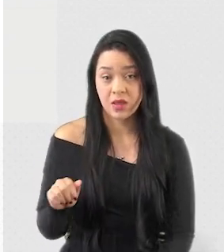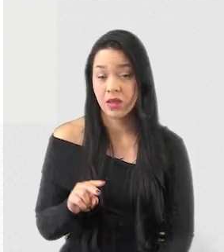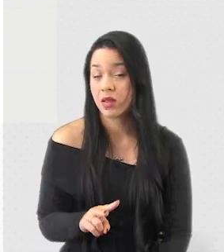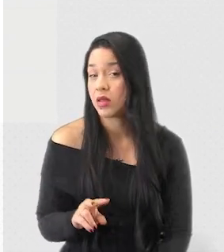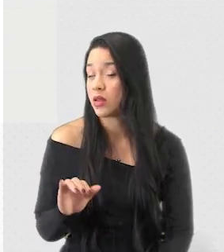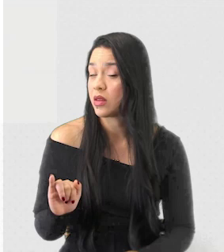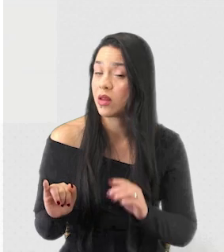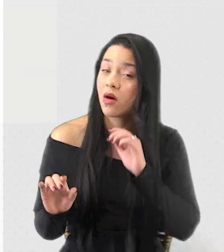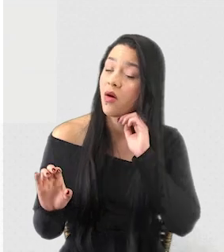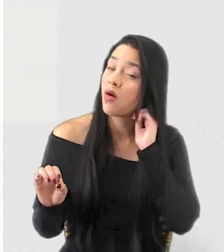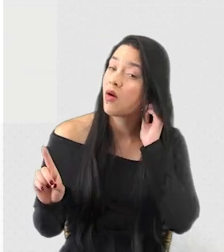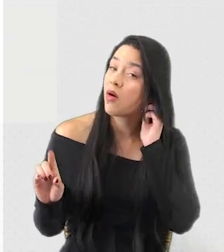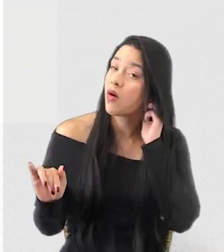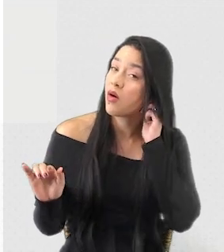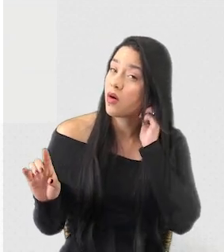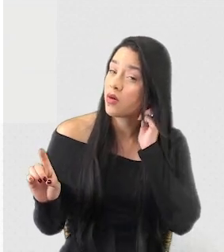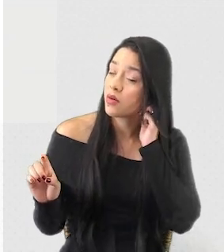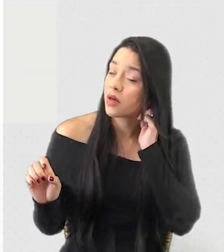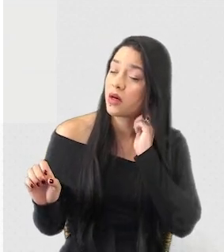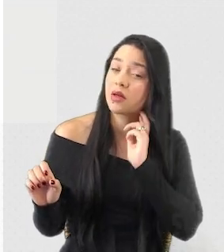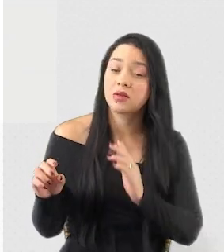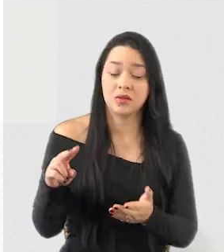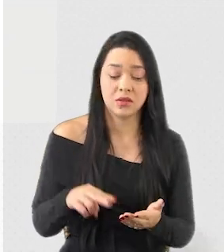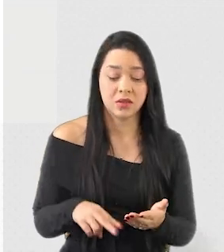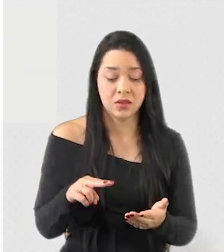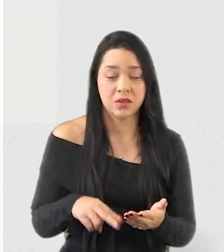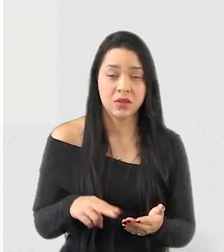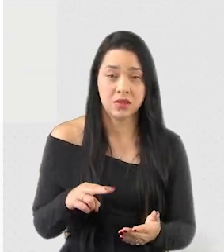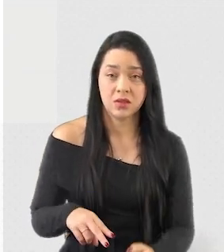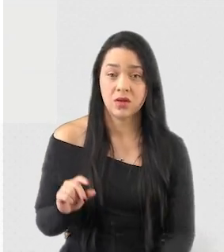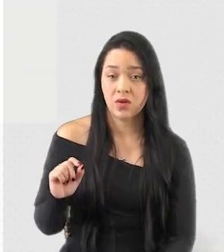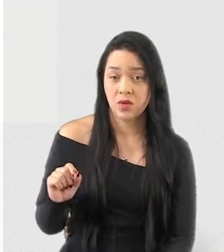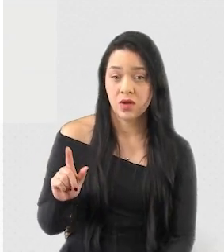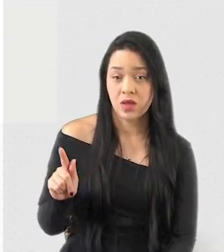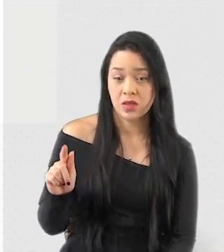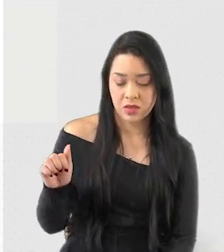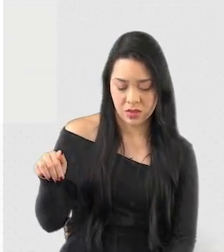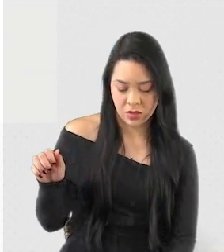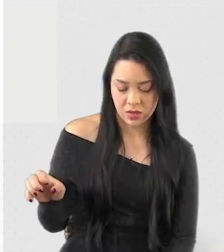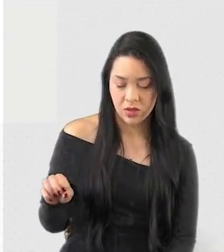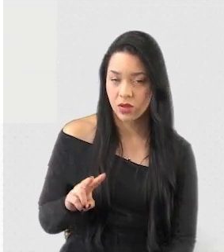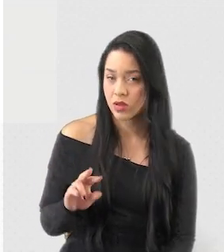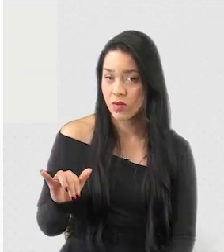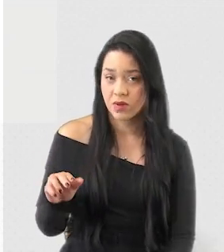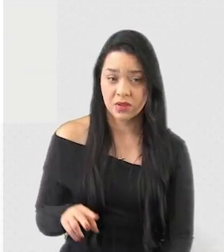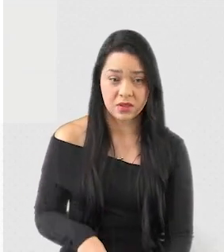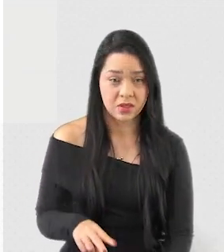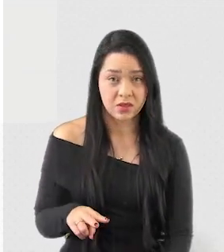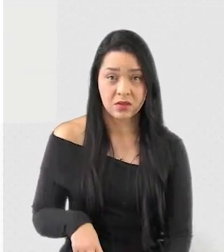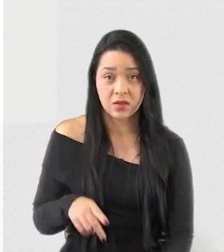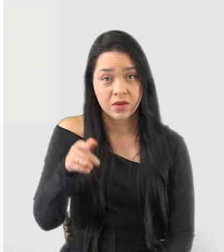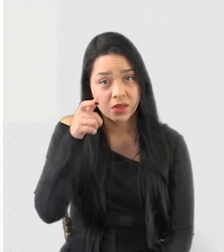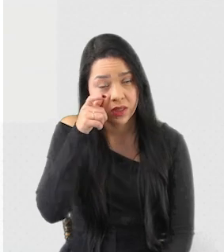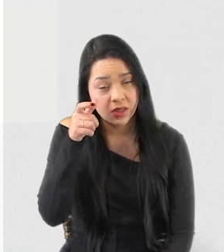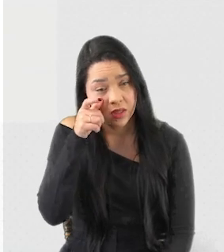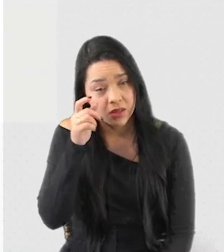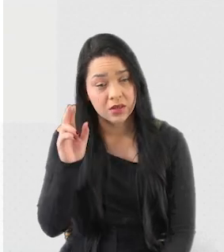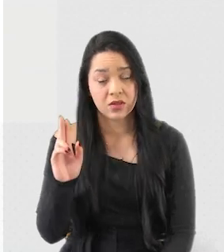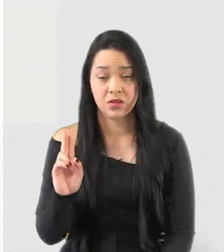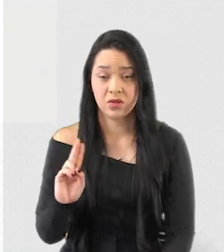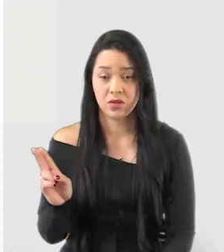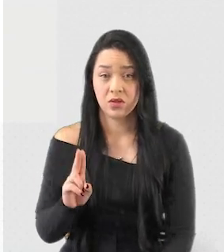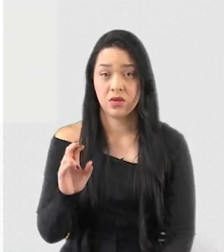ser codificadas, que não vão ser lidas. Essa parte, esses genes que não vão ser lidos, que não interessam para a célula, a gente chama